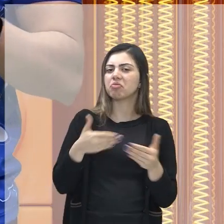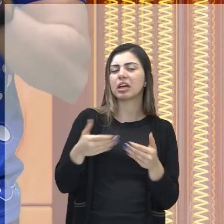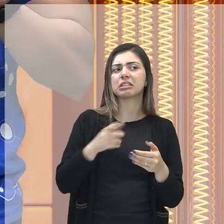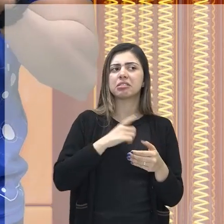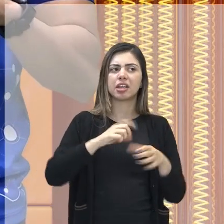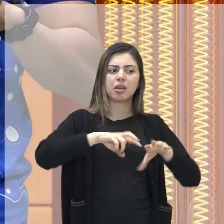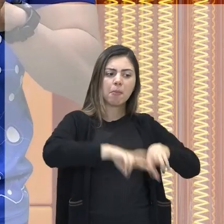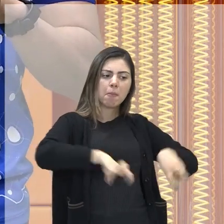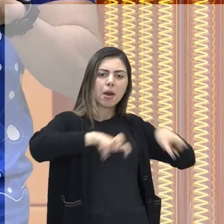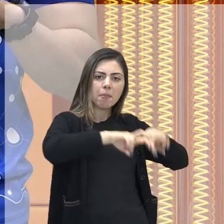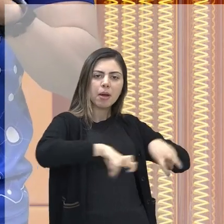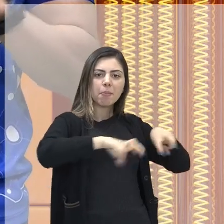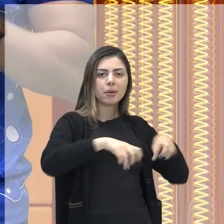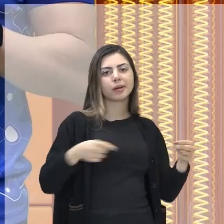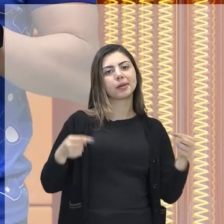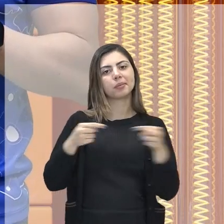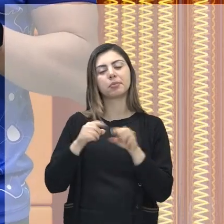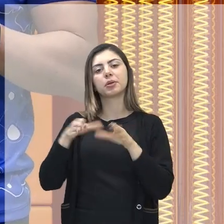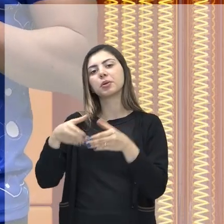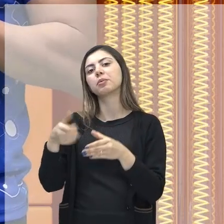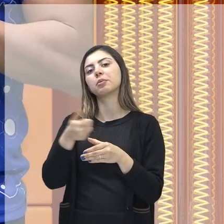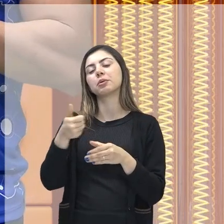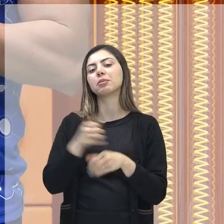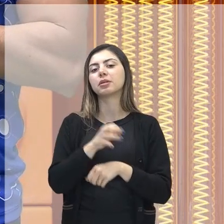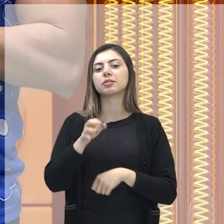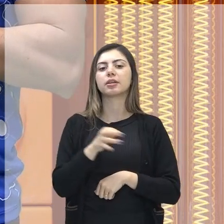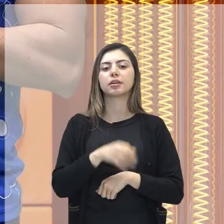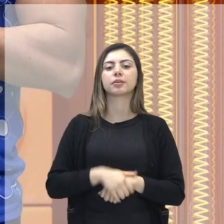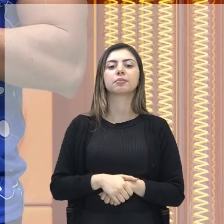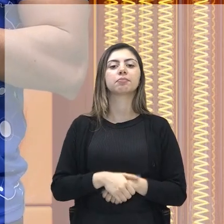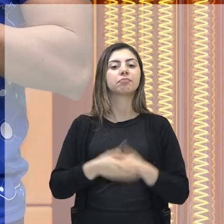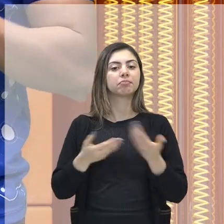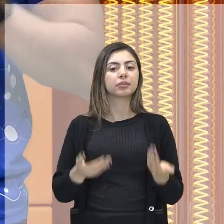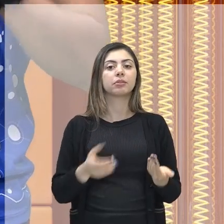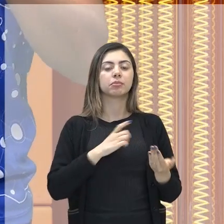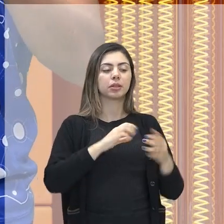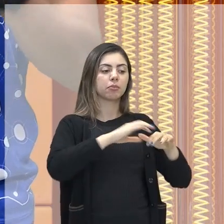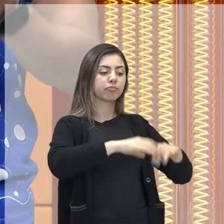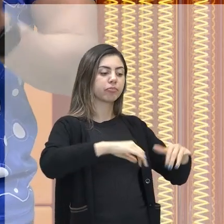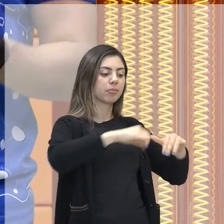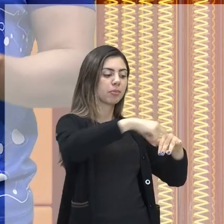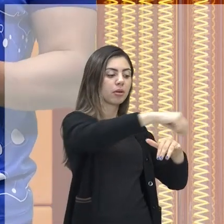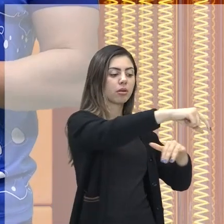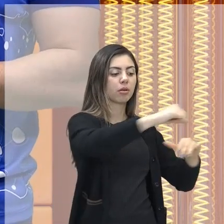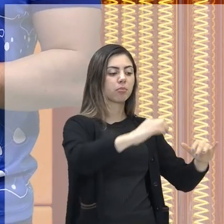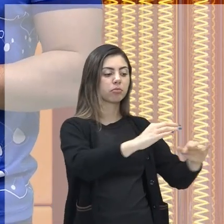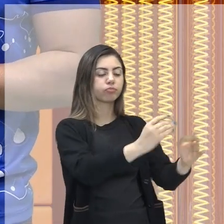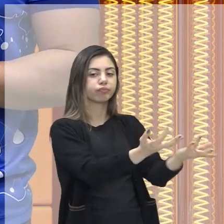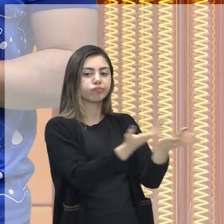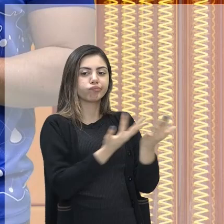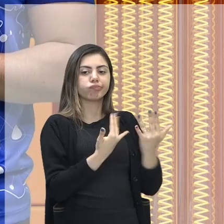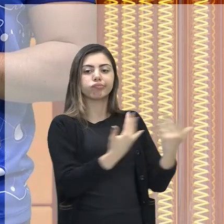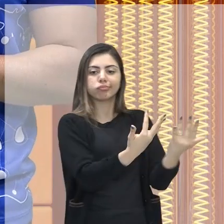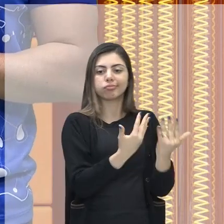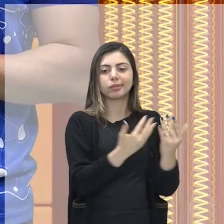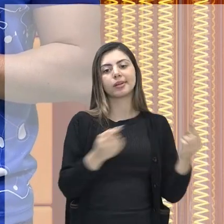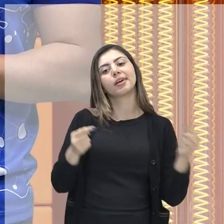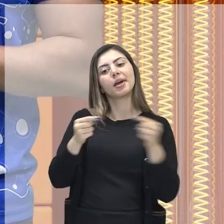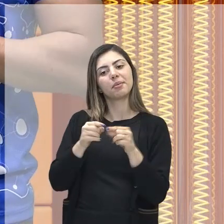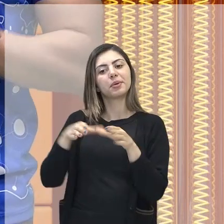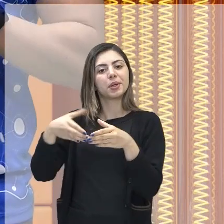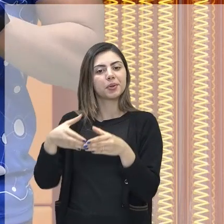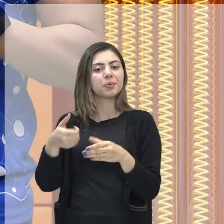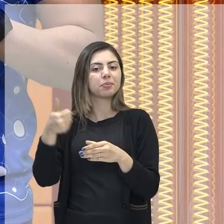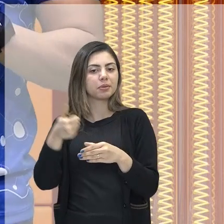forma geral, está ligada ao setor primário, certo? A atividade de agricultura também é outra atividade que está dentro do setor